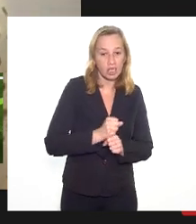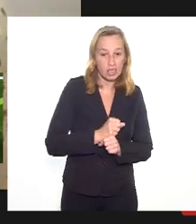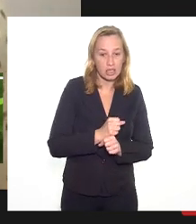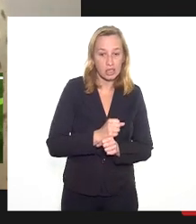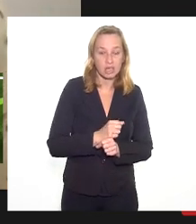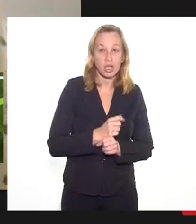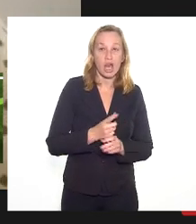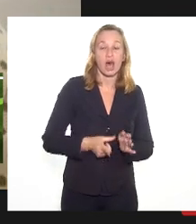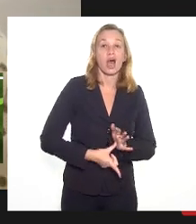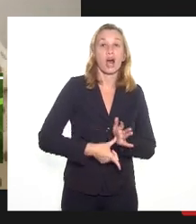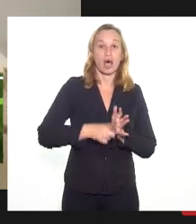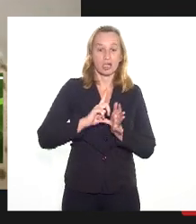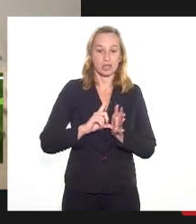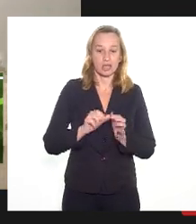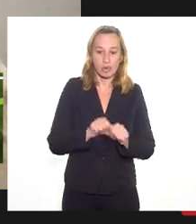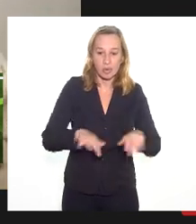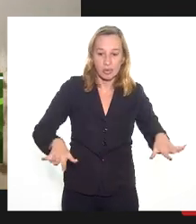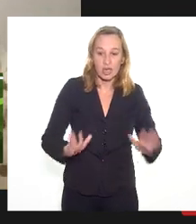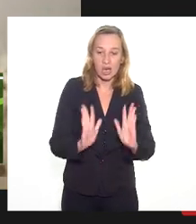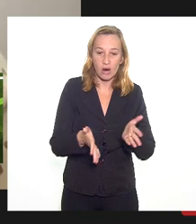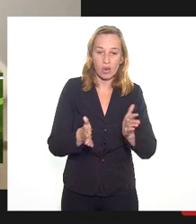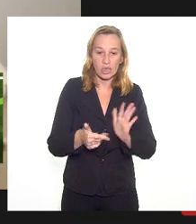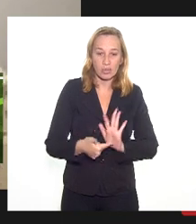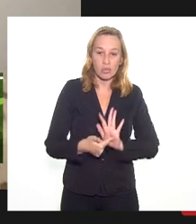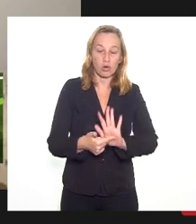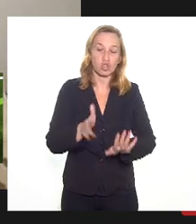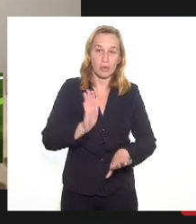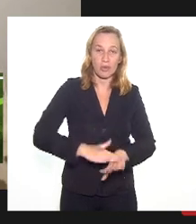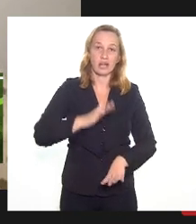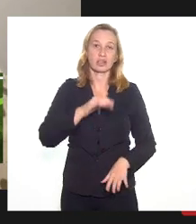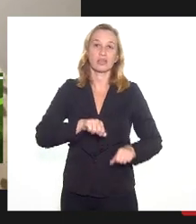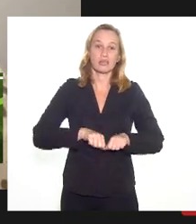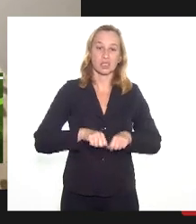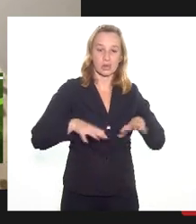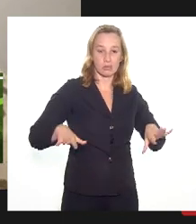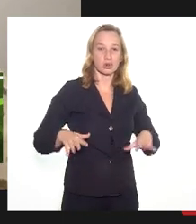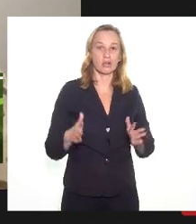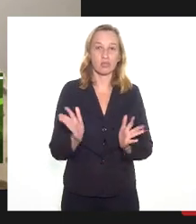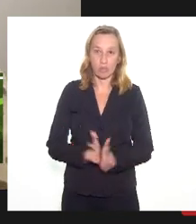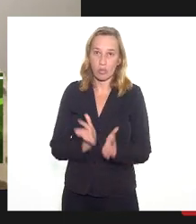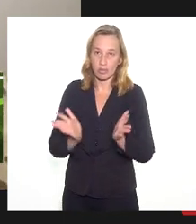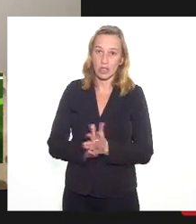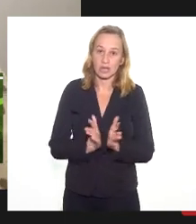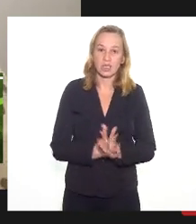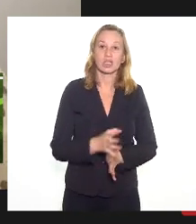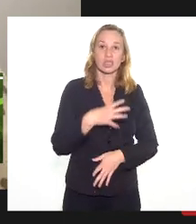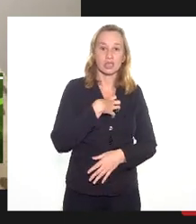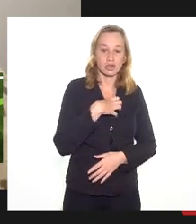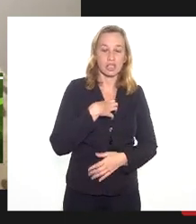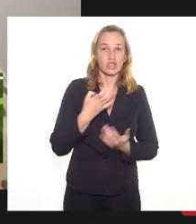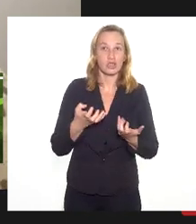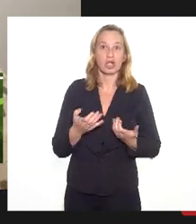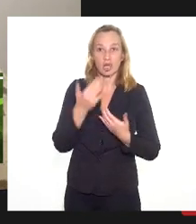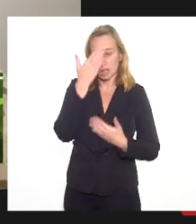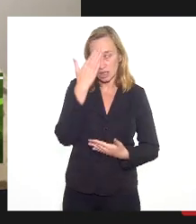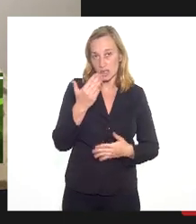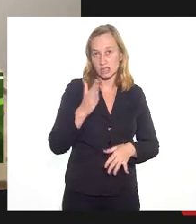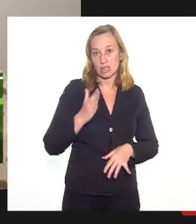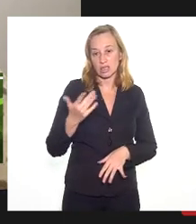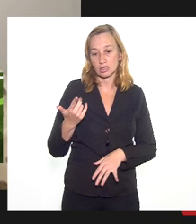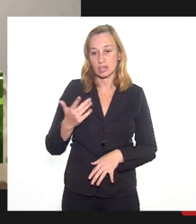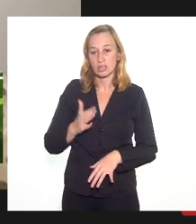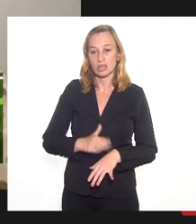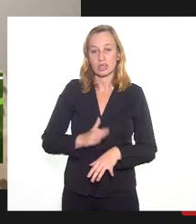que com a pandemia está muito mais evidente e dramático. Então, nesse sentido, quero agradecer demais